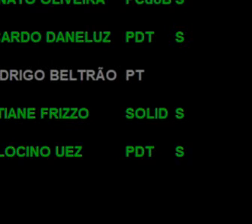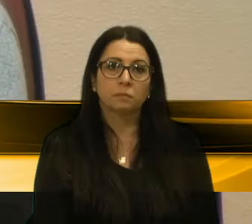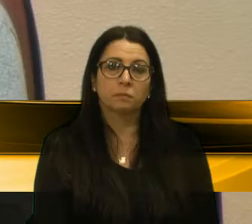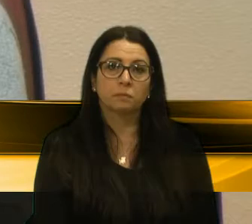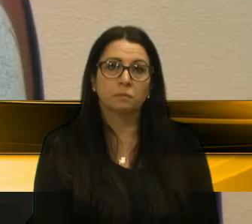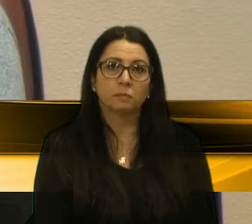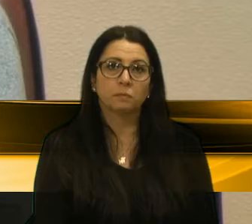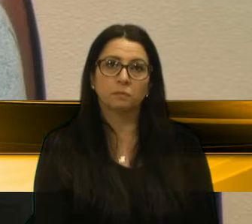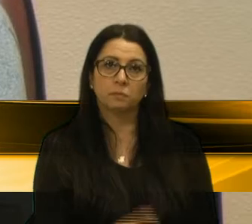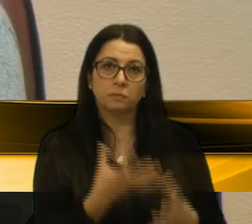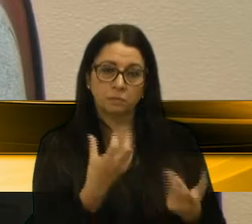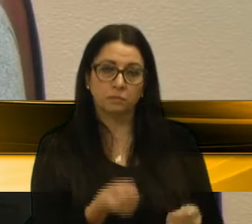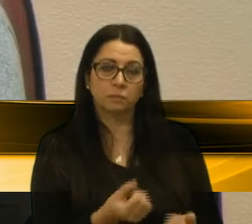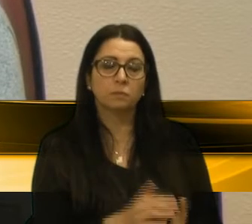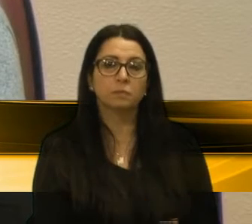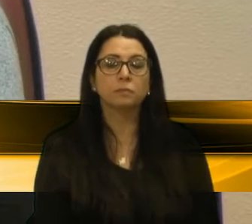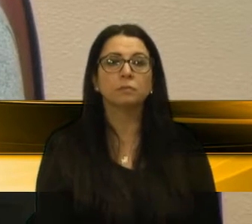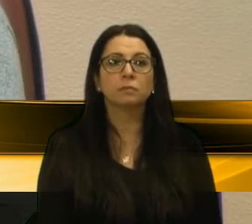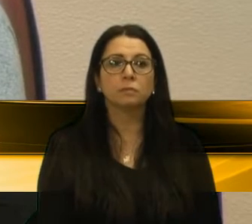Admite?